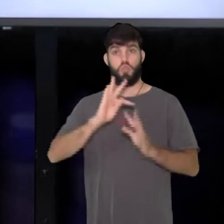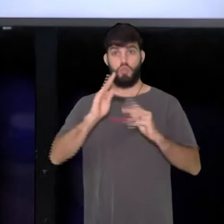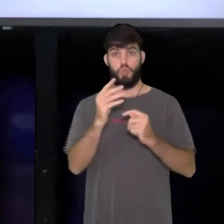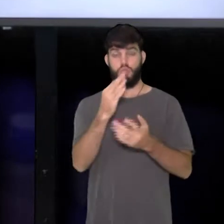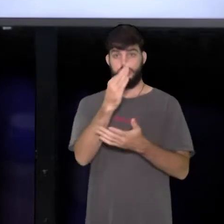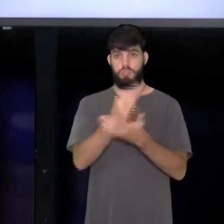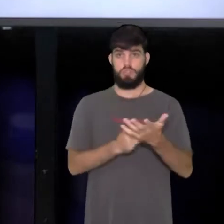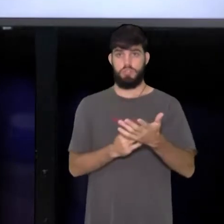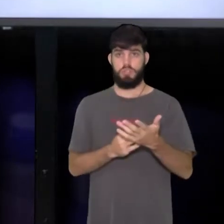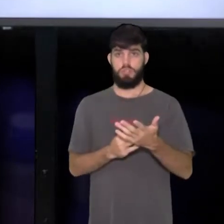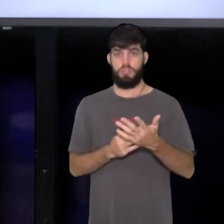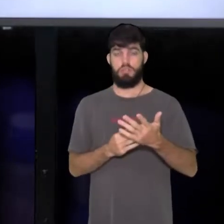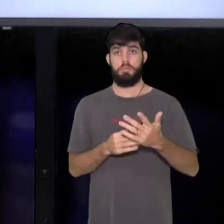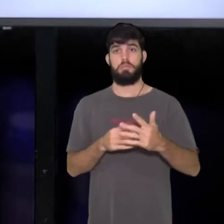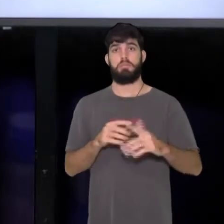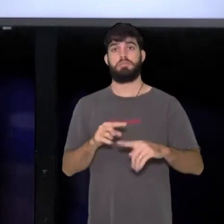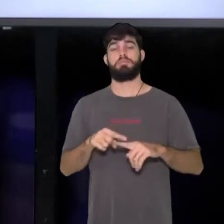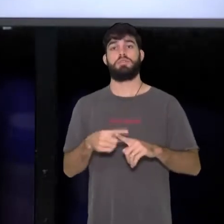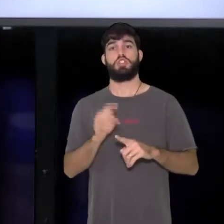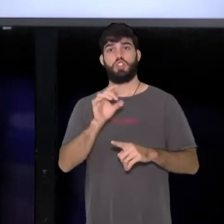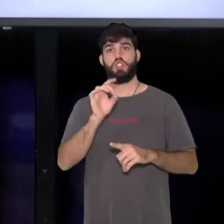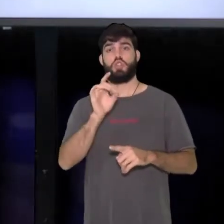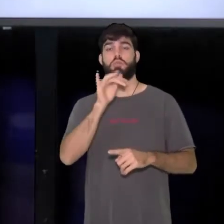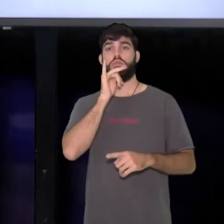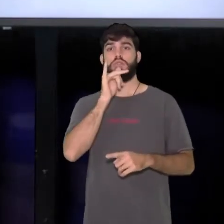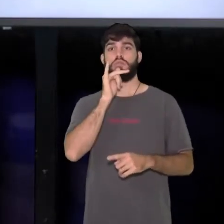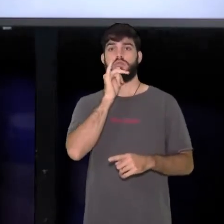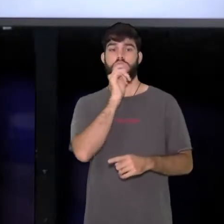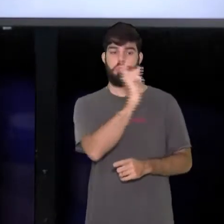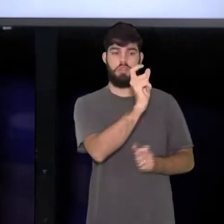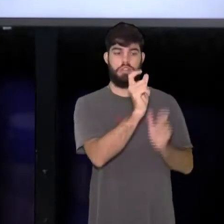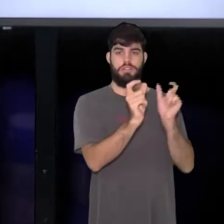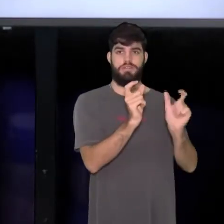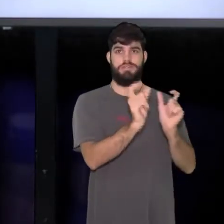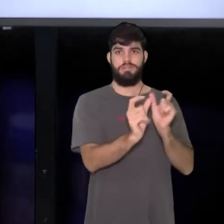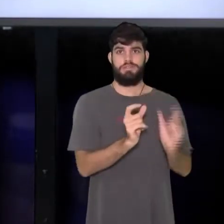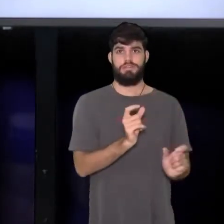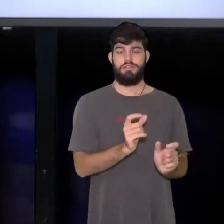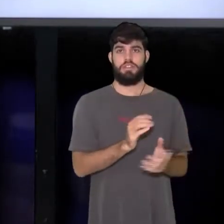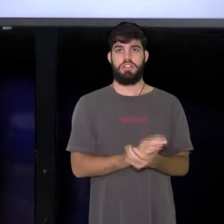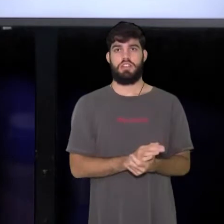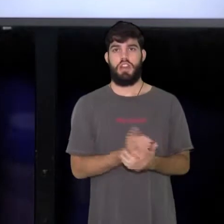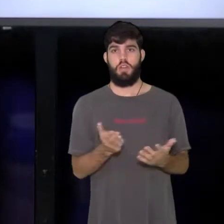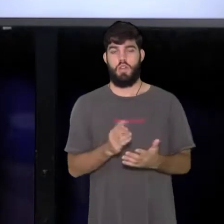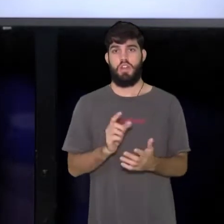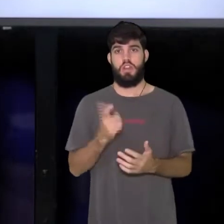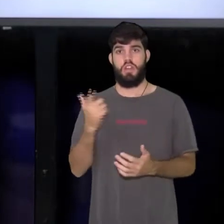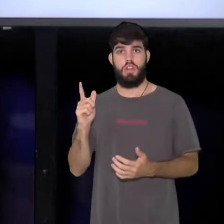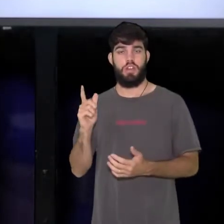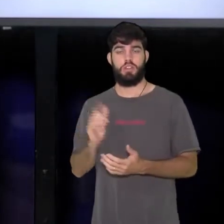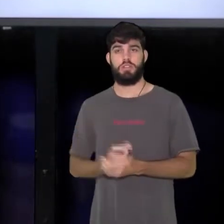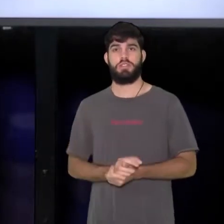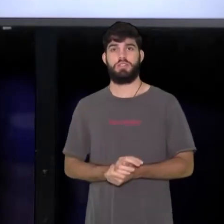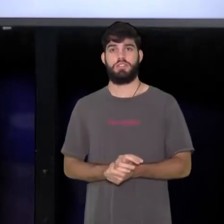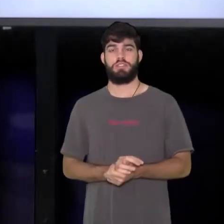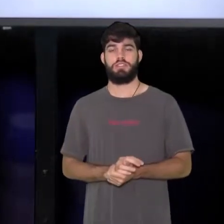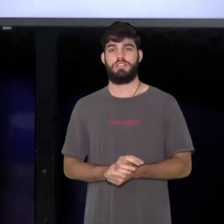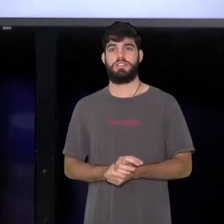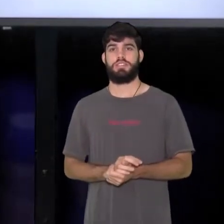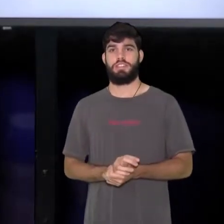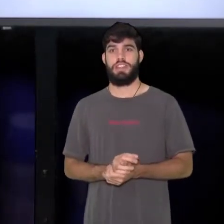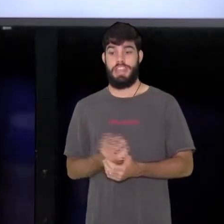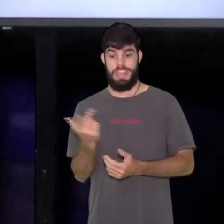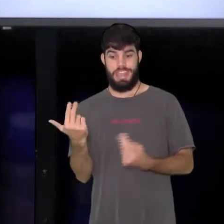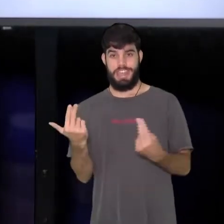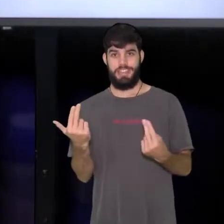verbal, com elementos verbais, apenas palavras. Agora olha esse outro, a mesma coisa sendo dita de